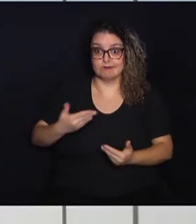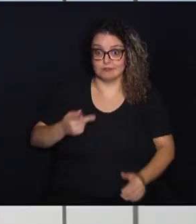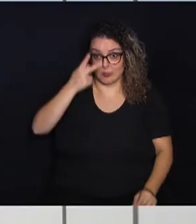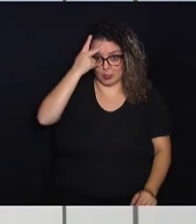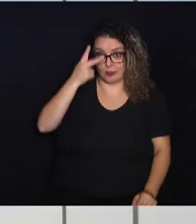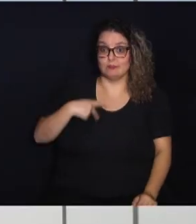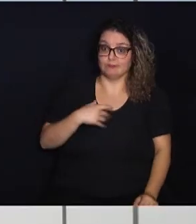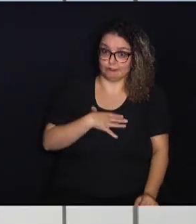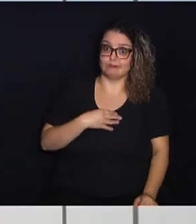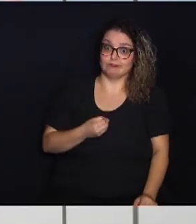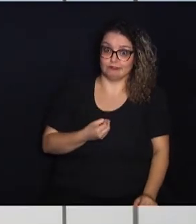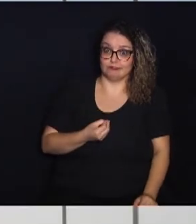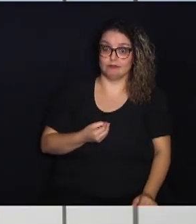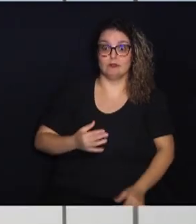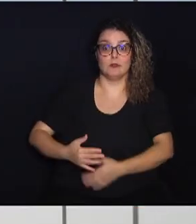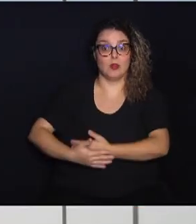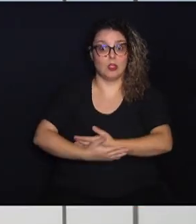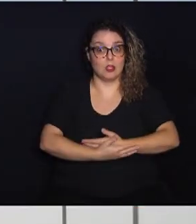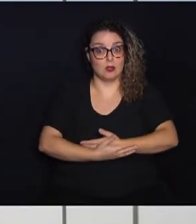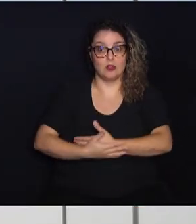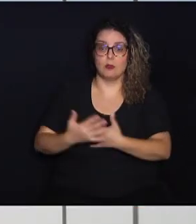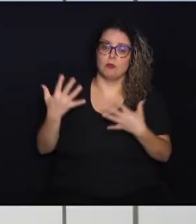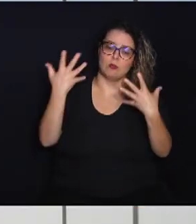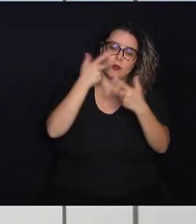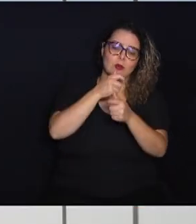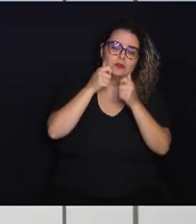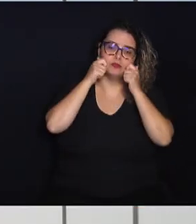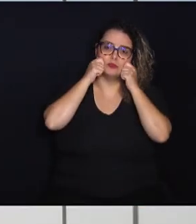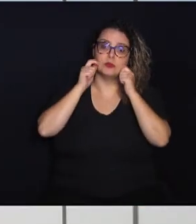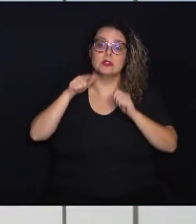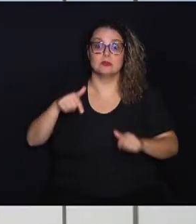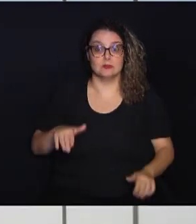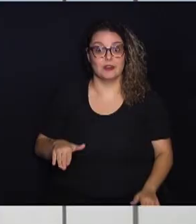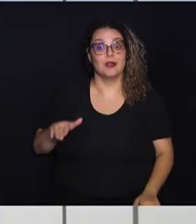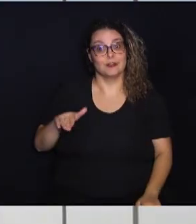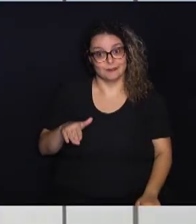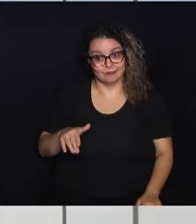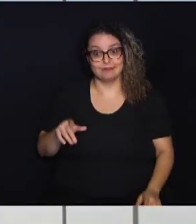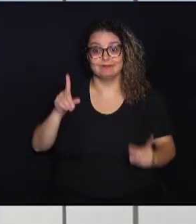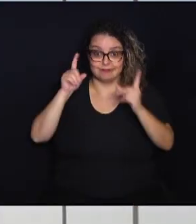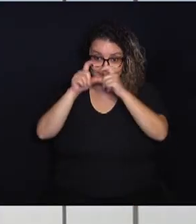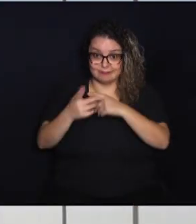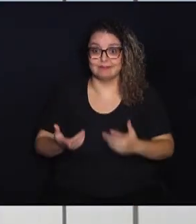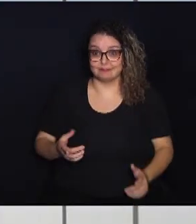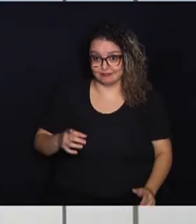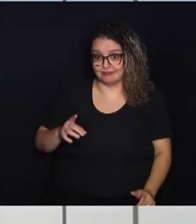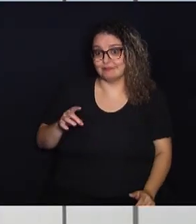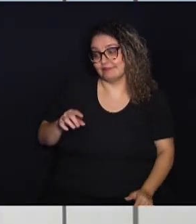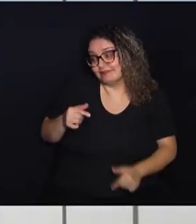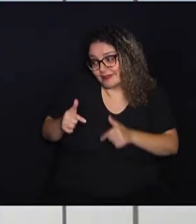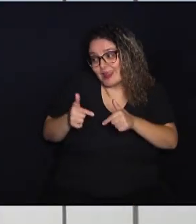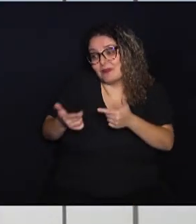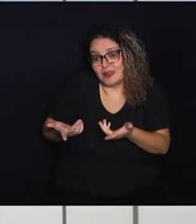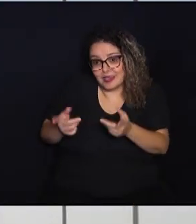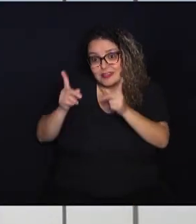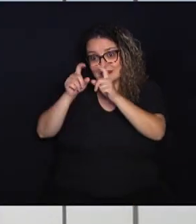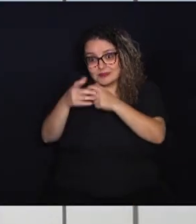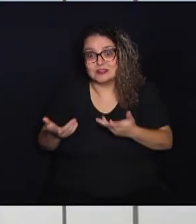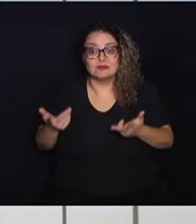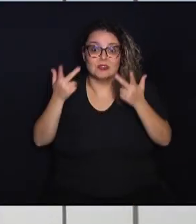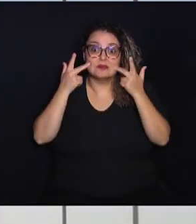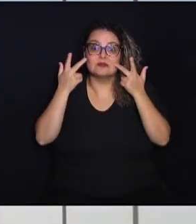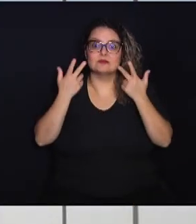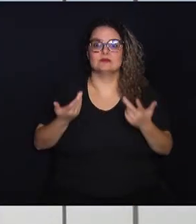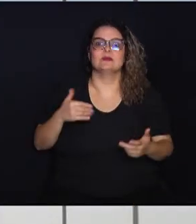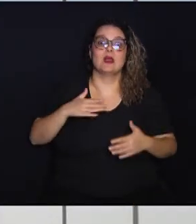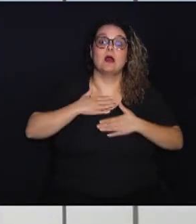filhos. De bebezinhos eles são lindos e maravilhosos, depois eles começam a dar trabalho e eles dão trabalho mesmo pra gente. Mas ainda fica